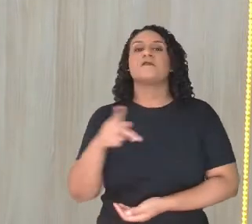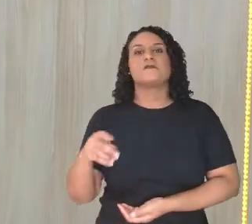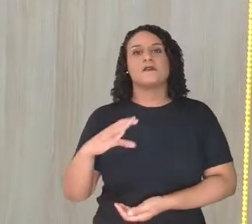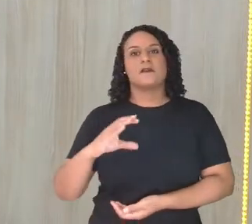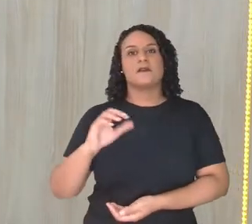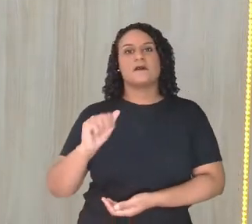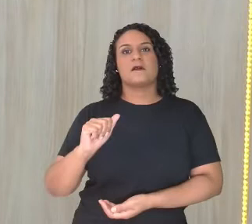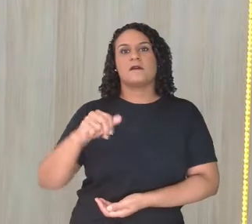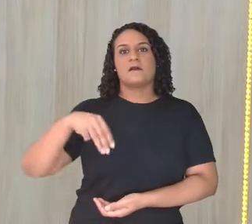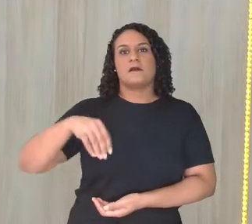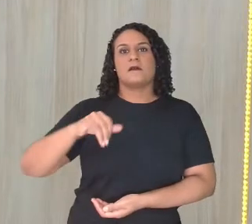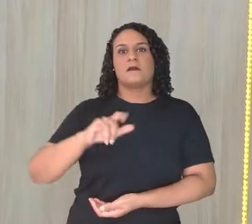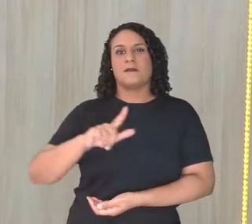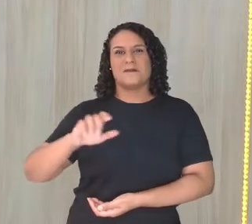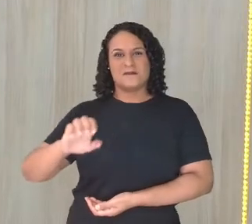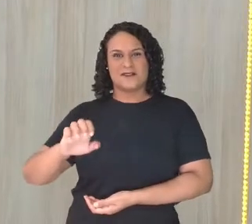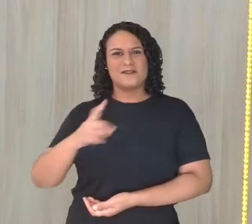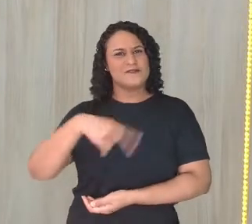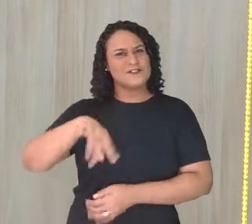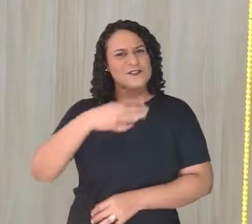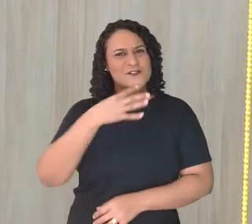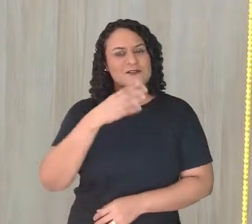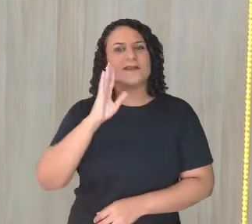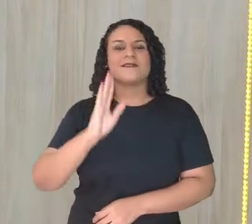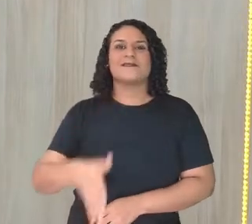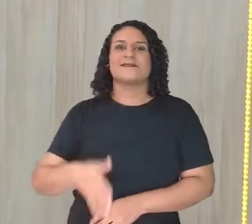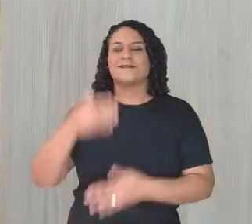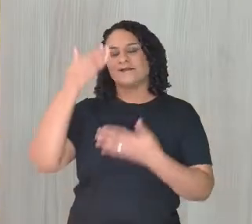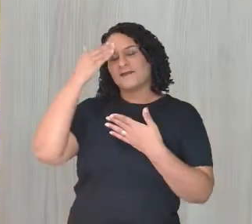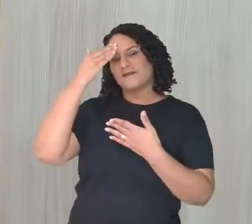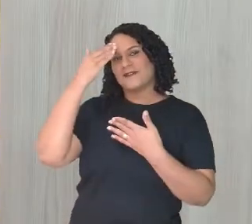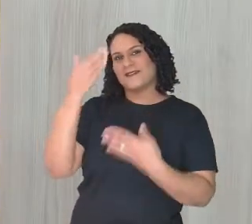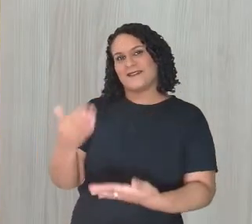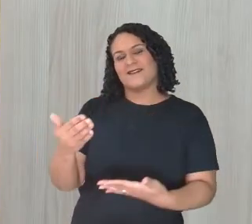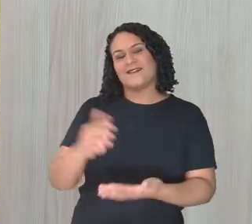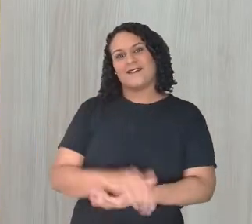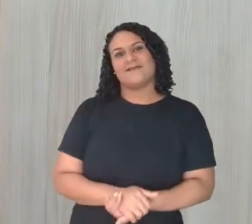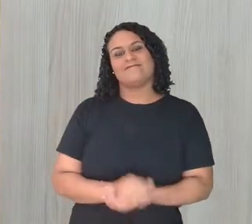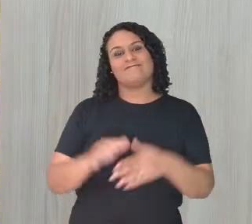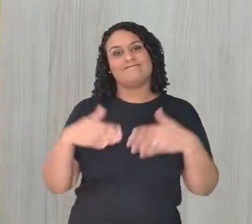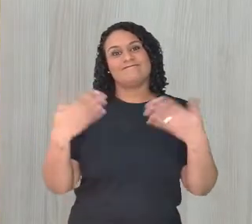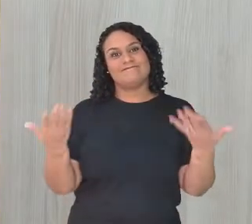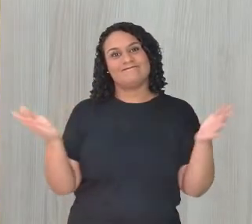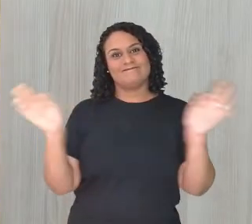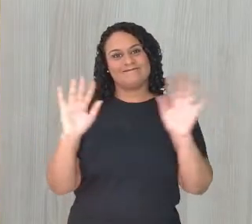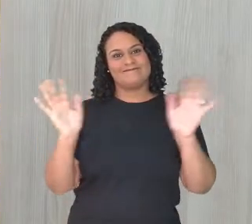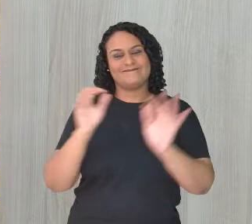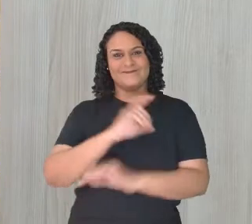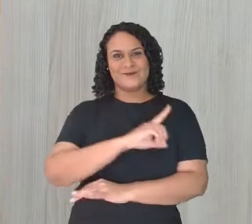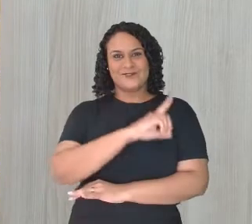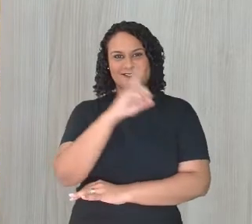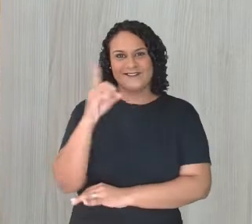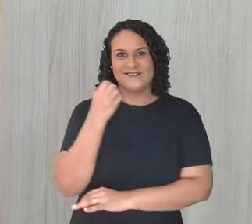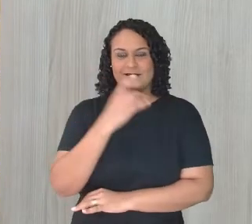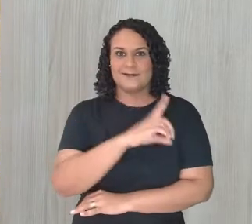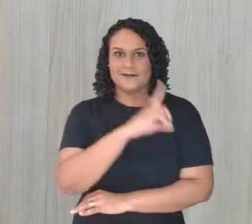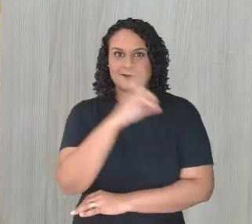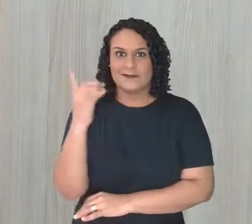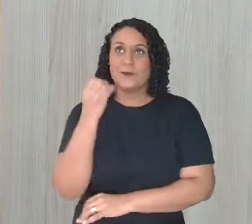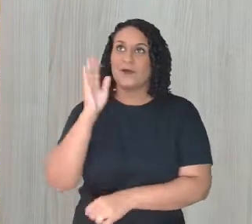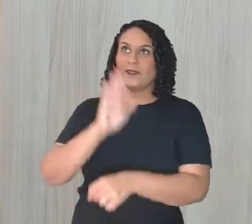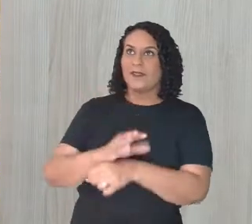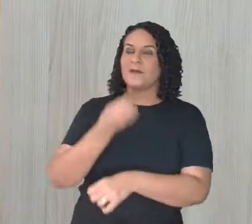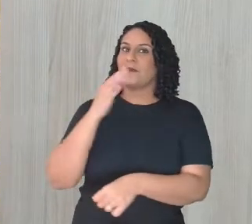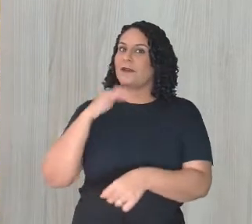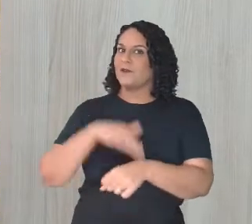Camille. Vocês já conhecem, né? Seja bem-vinda, Camille. Obrigada, professora Carla. Olá, lindezas. Bom dia. Boa tarde, boa noite,